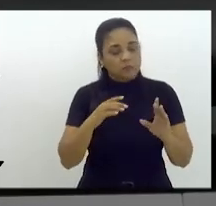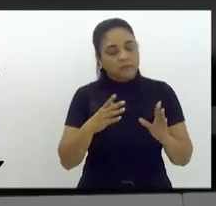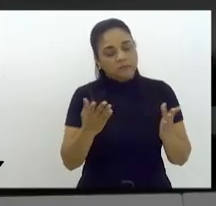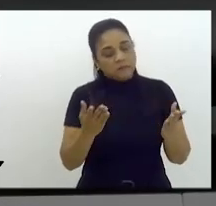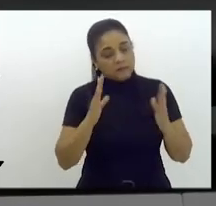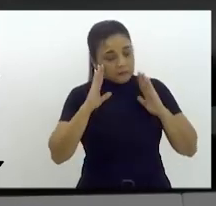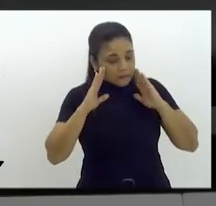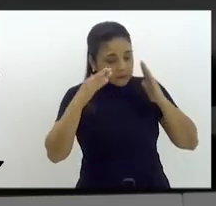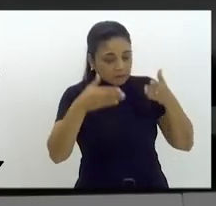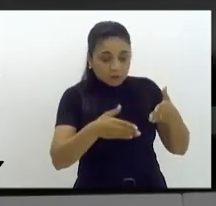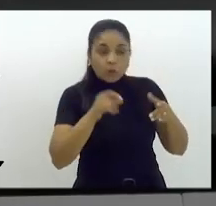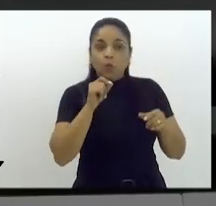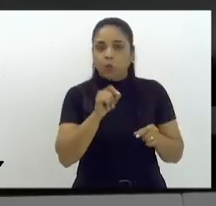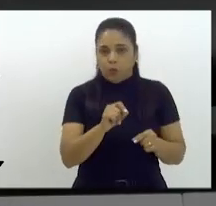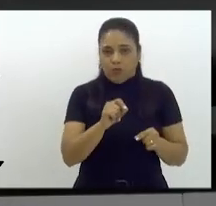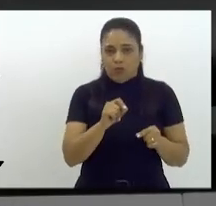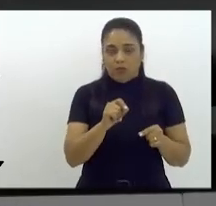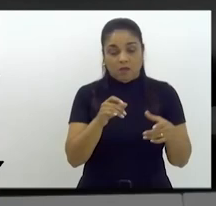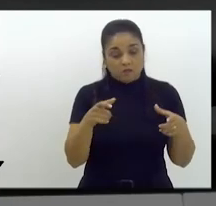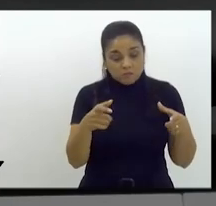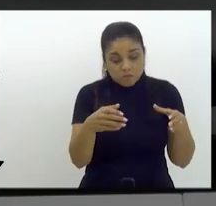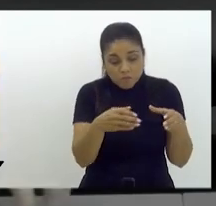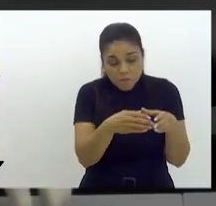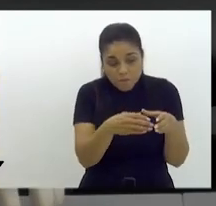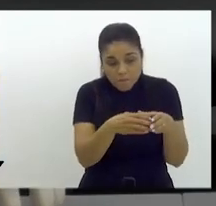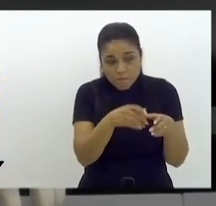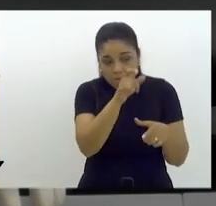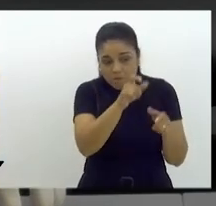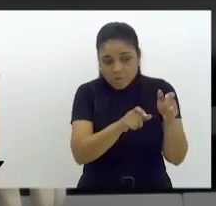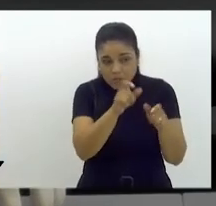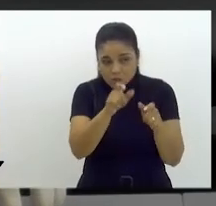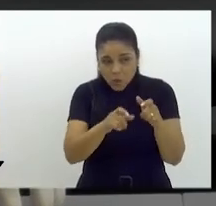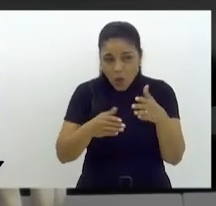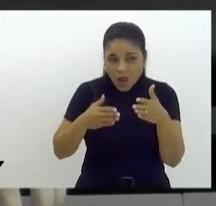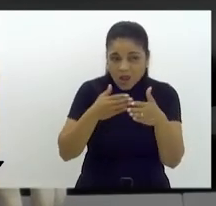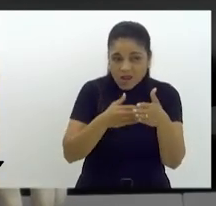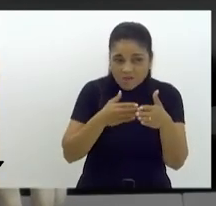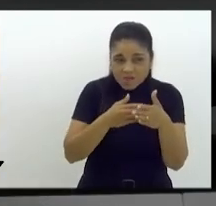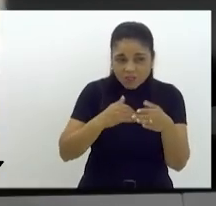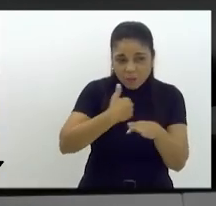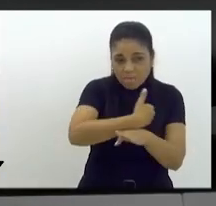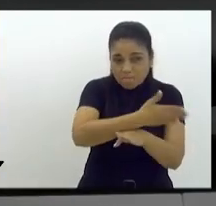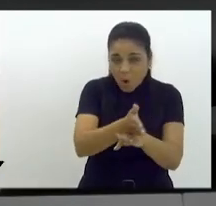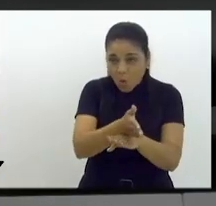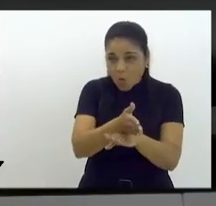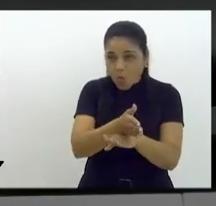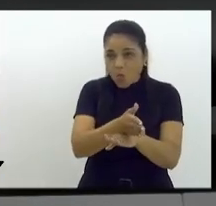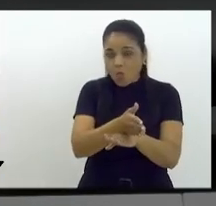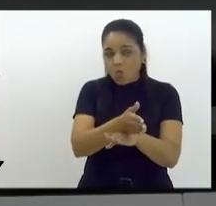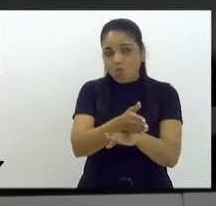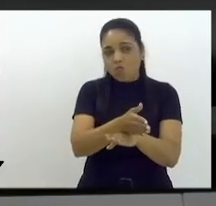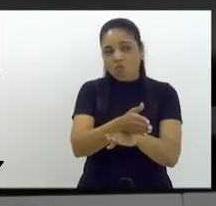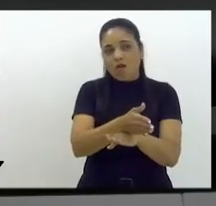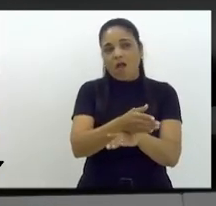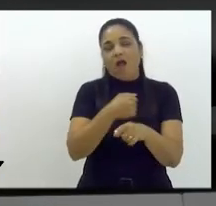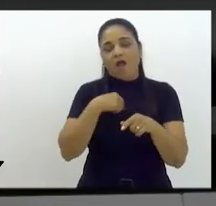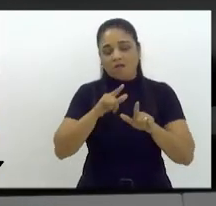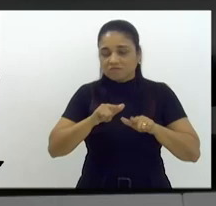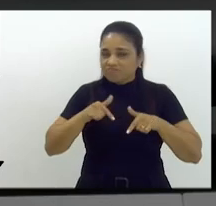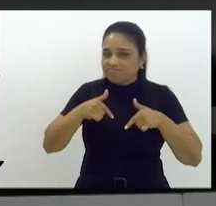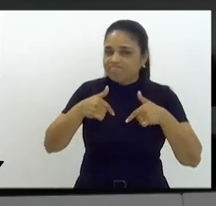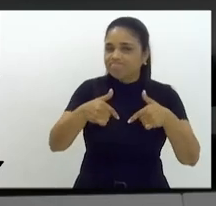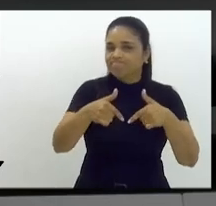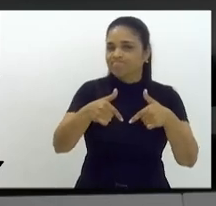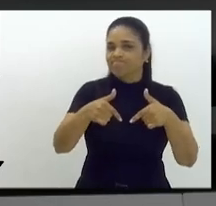sempre pontuar é aquelas pessoas que passam aos limite toleráveis e aí nesses casos a gente ator de forma